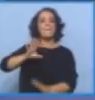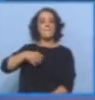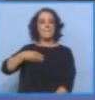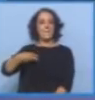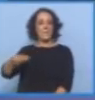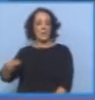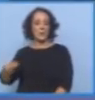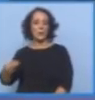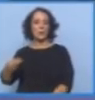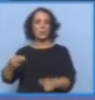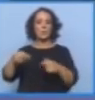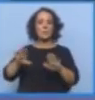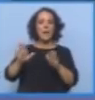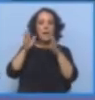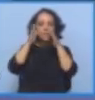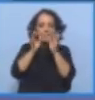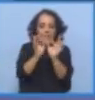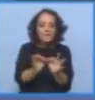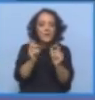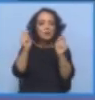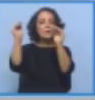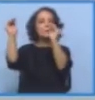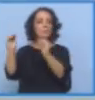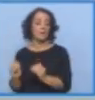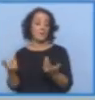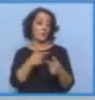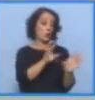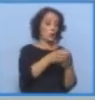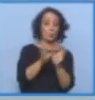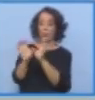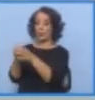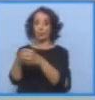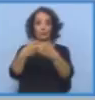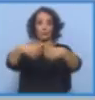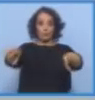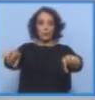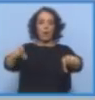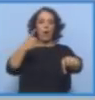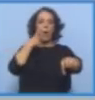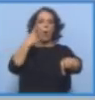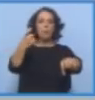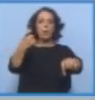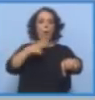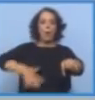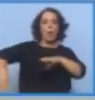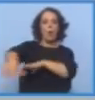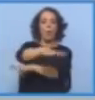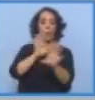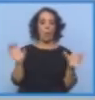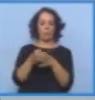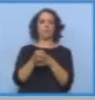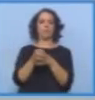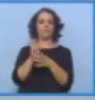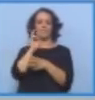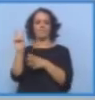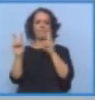ou menos fervorosos, menos dedicados. E estes dois grupos, vê-se que no seio da comunidade têm algum confronto. Não